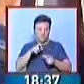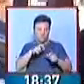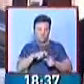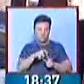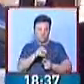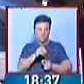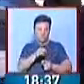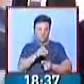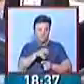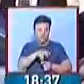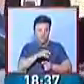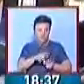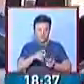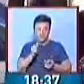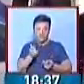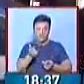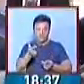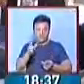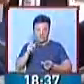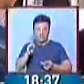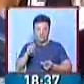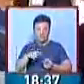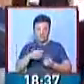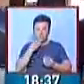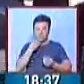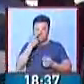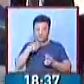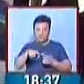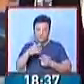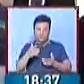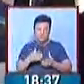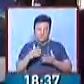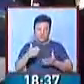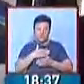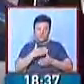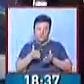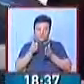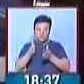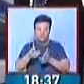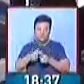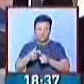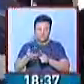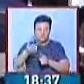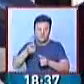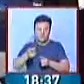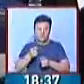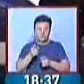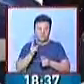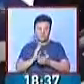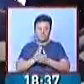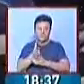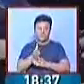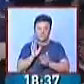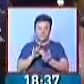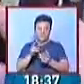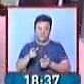das Gambelas, e que, portanto, e digamos também, a juventude está mais vocacionada e mais interessada no acesso à